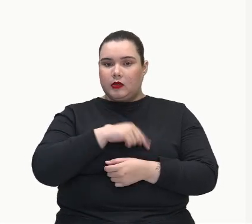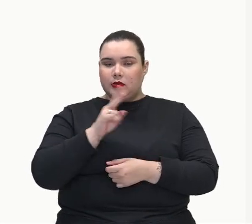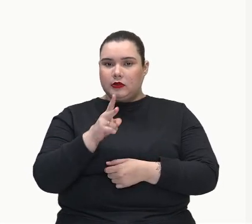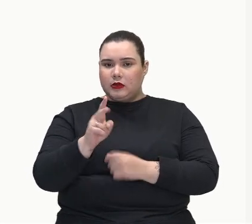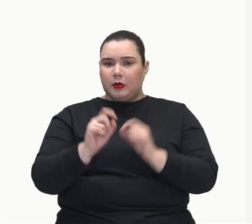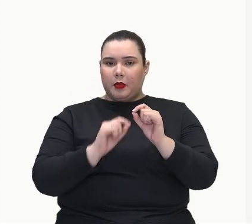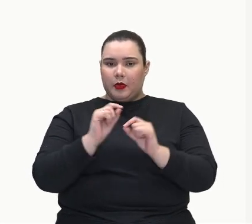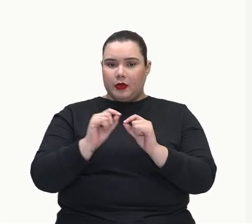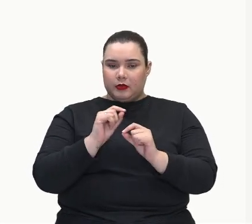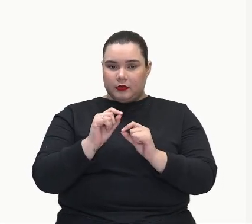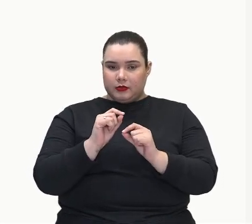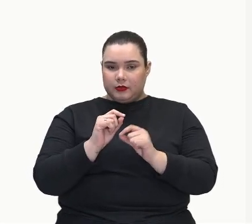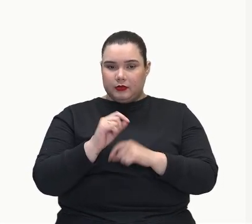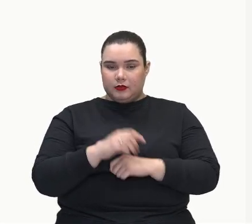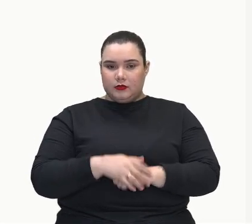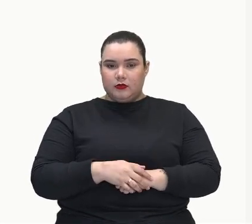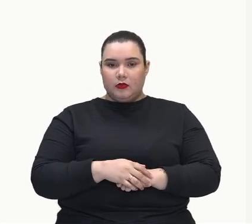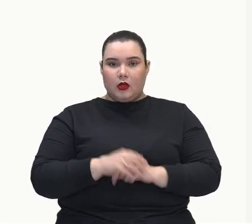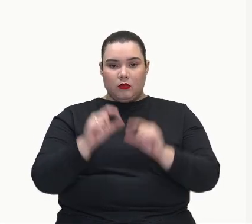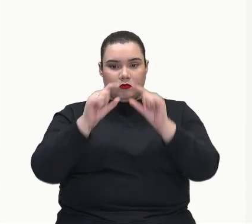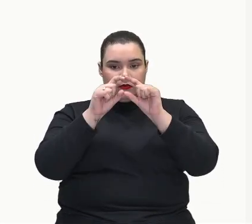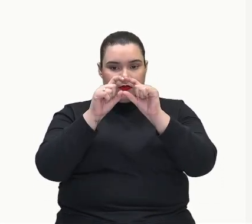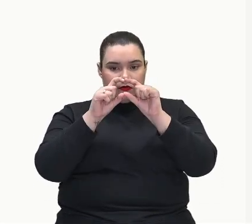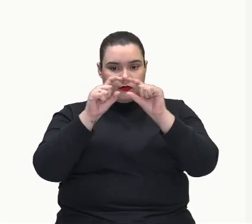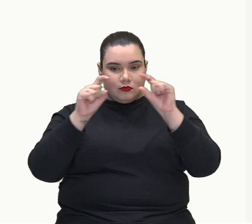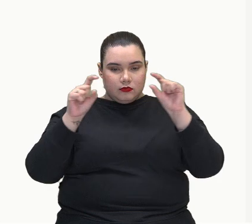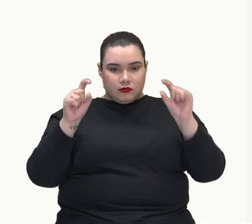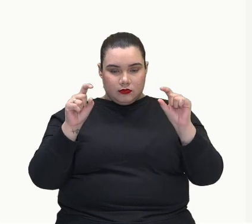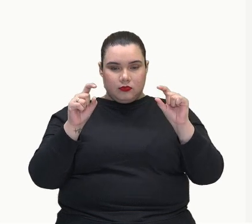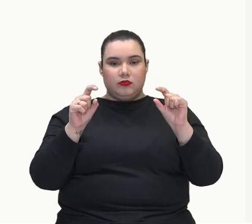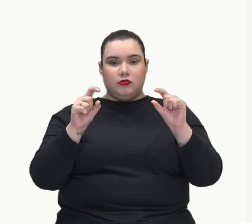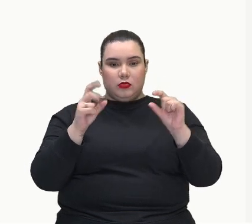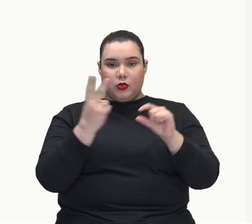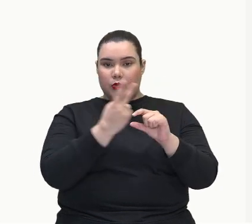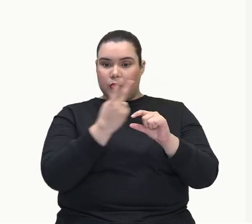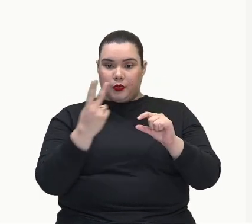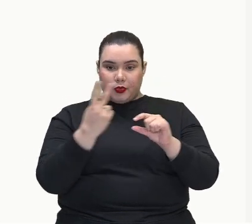fazia? Colocava